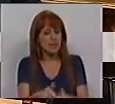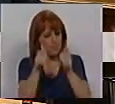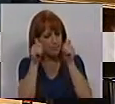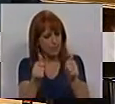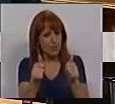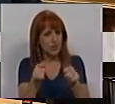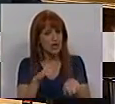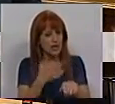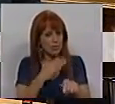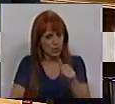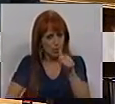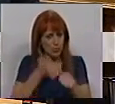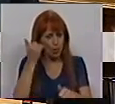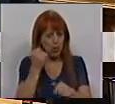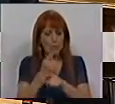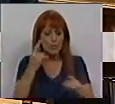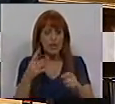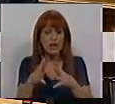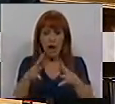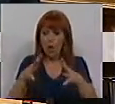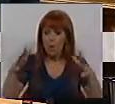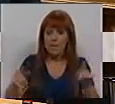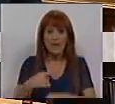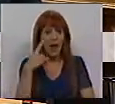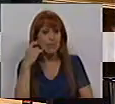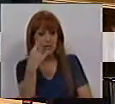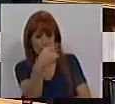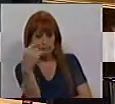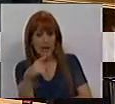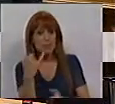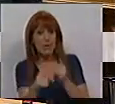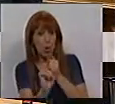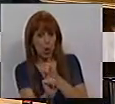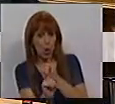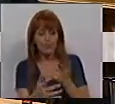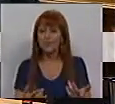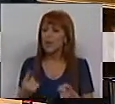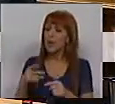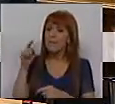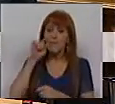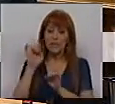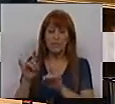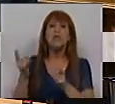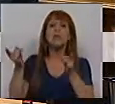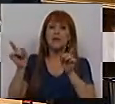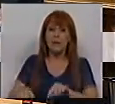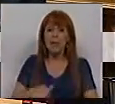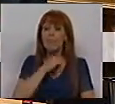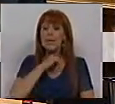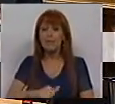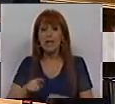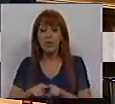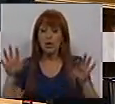correta e em tempo útil para que aumente a percepção que eles têm do risco. Uma prevenção que também